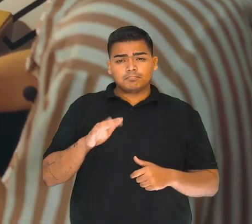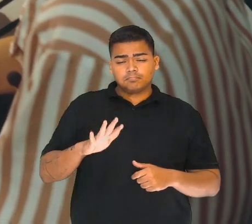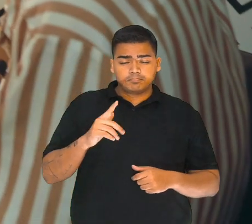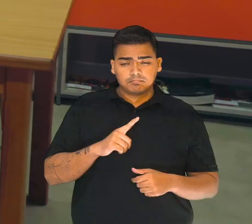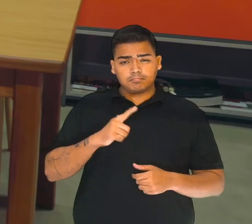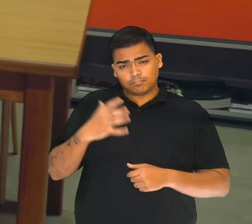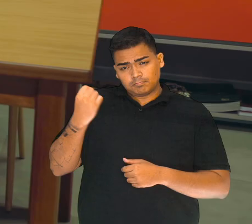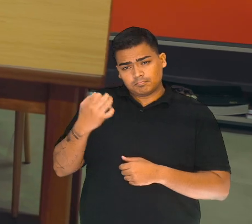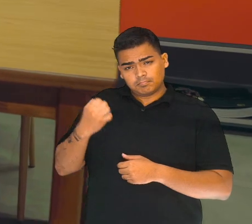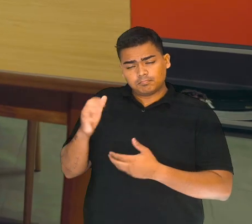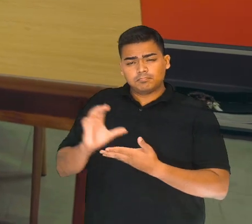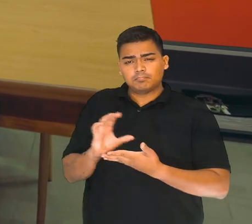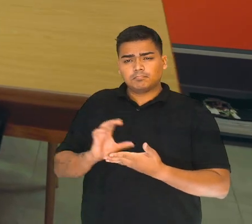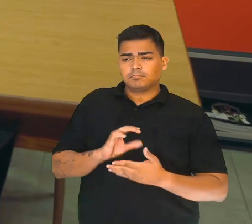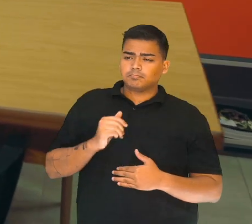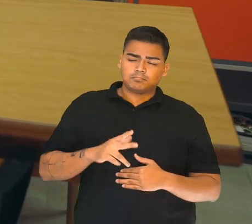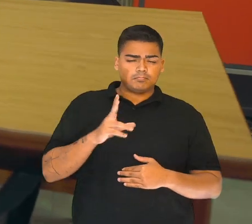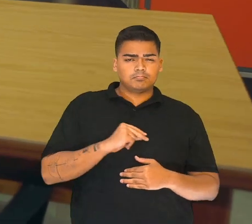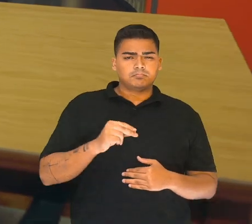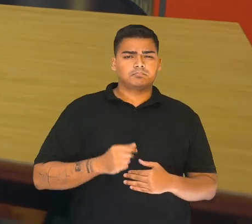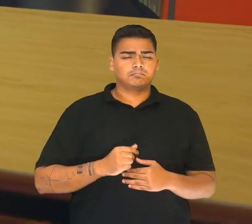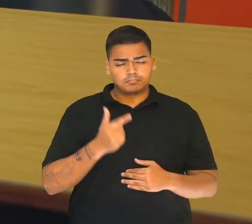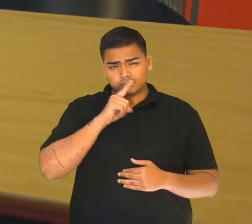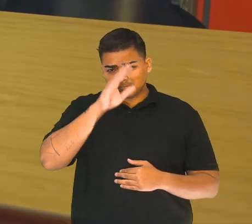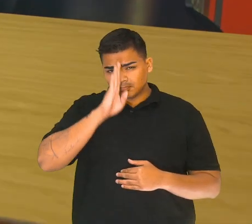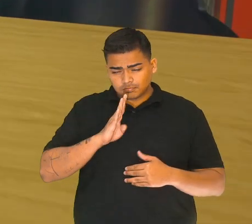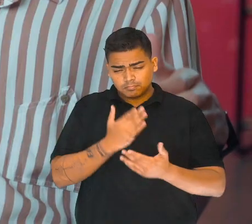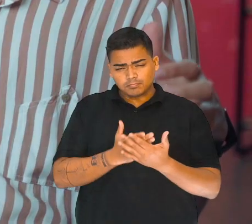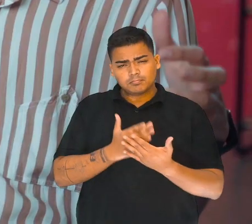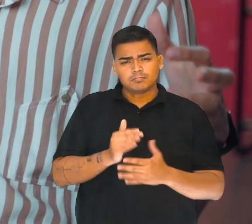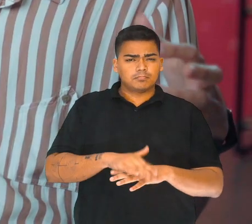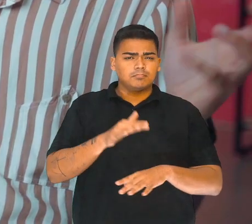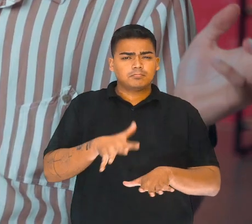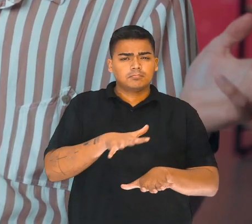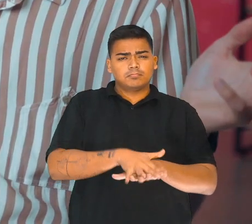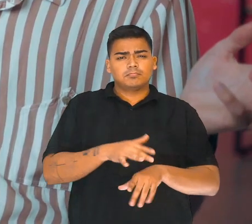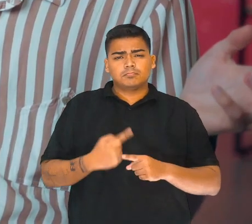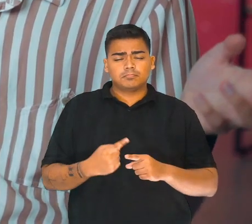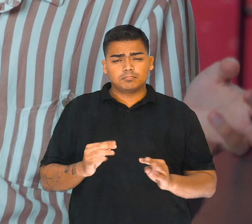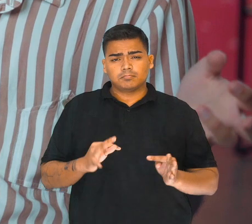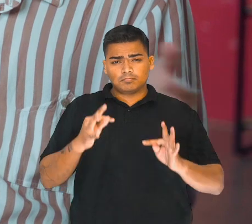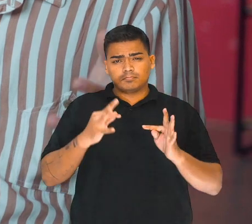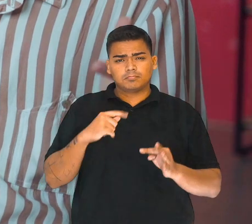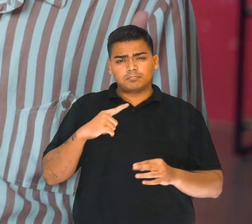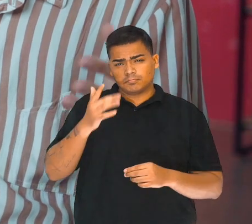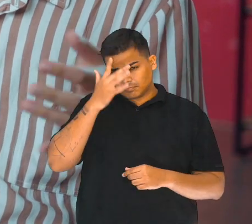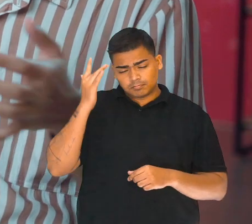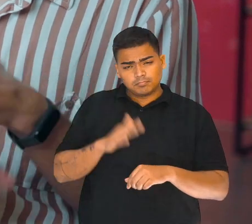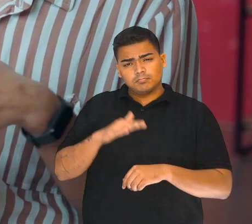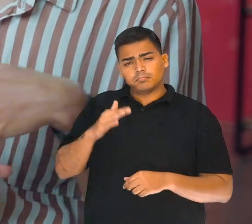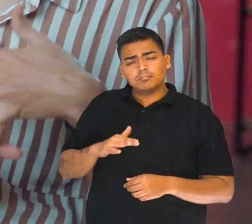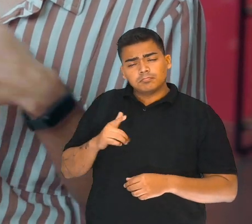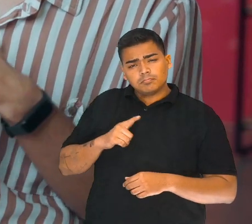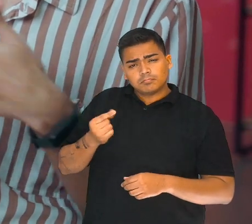proposta de bolsas, eu acredito que ela se abre para se tornar um lugar mais inclusivo, porque normalmente a área da tecnologia é uma área que é dominada por